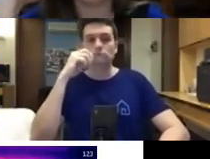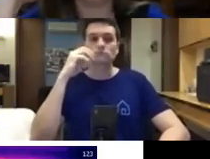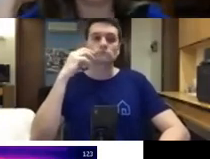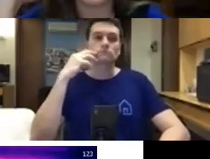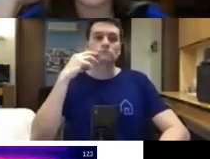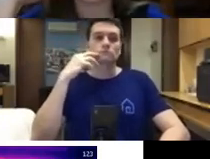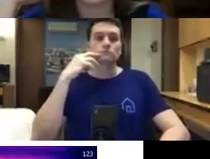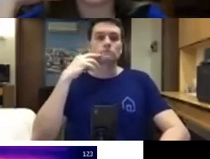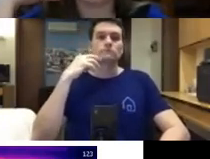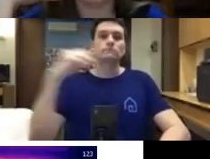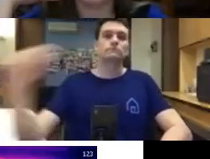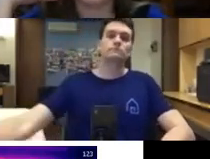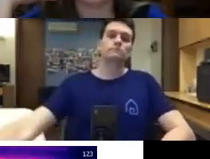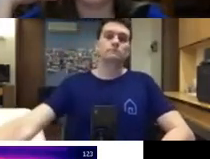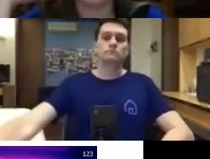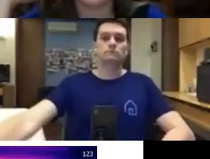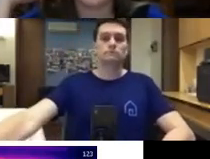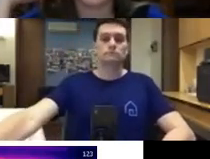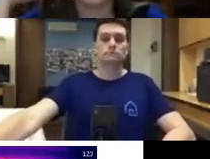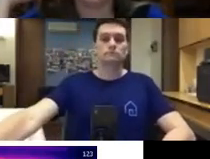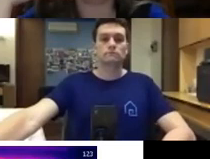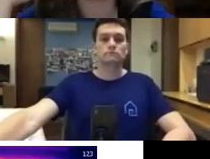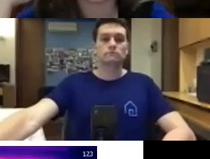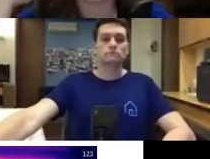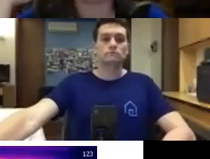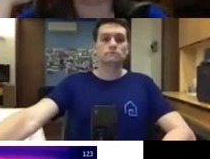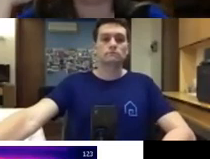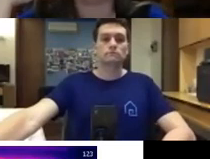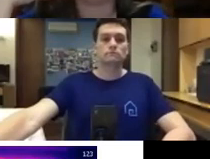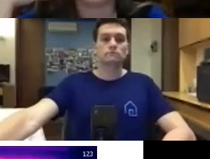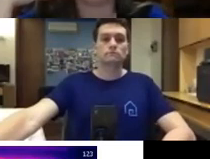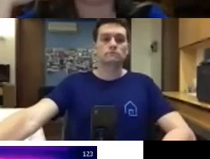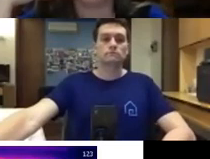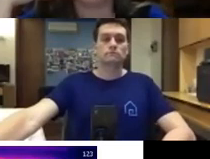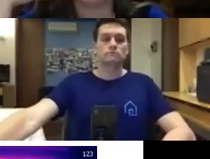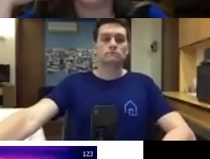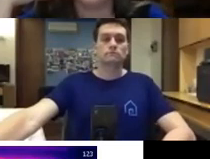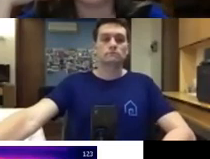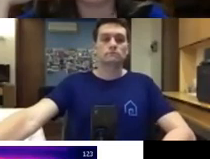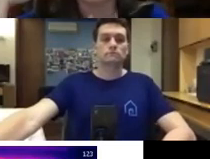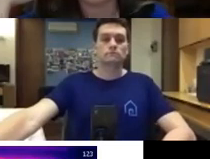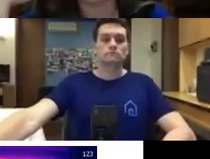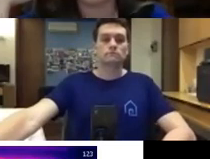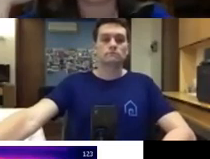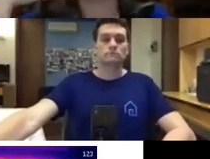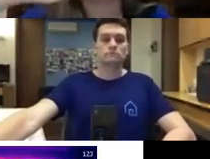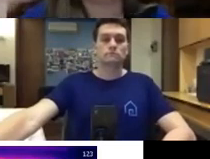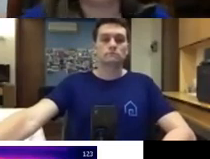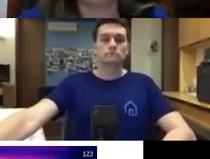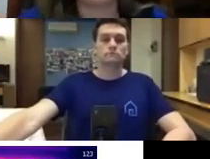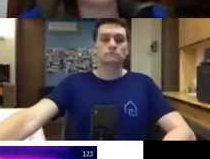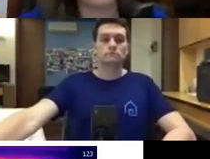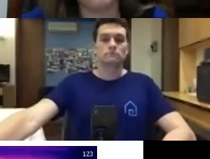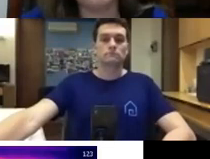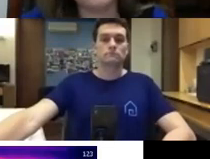concreto bem permeável, né, que me possibilita a saída dessa água de dentro do concreto, ela pode até me auxiliar. Então,